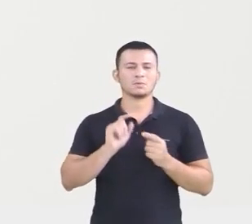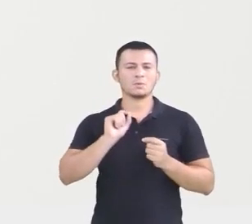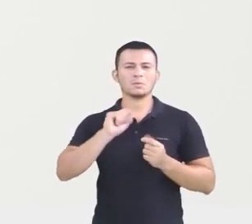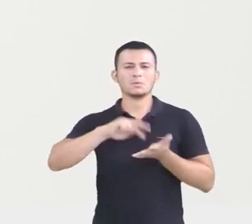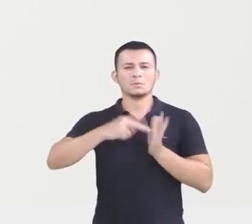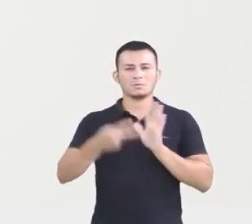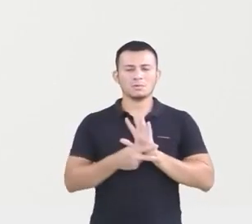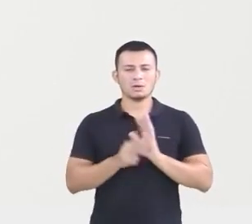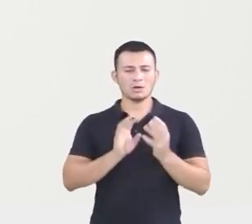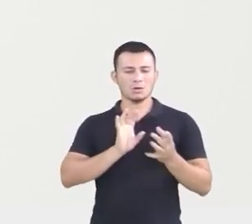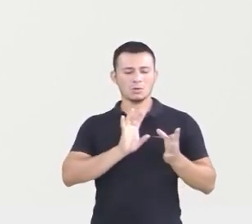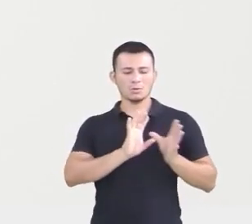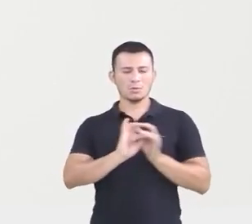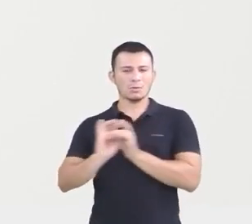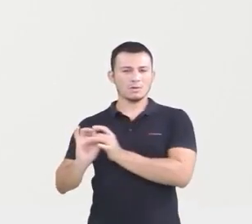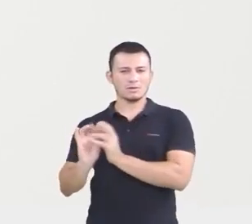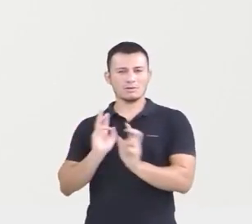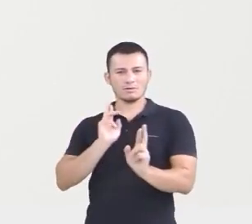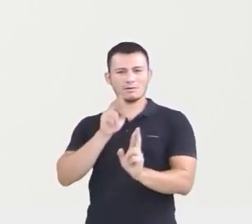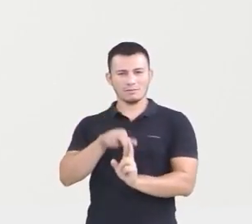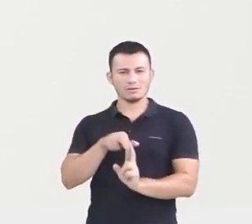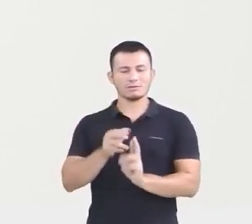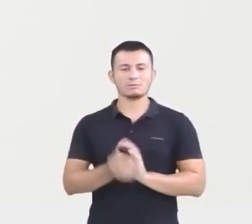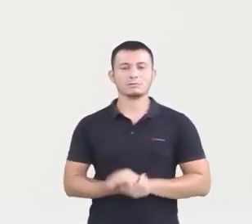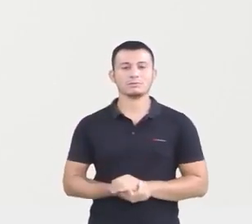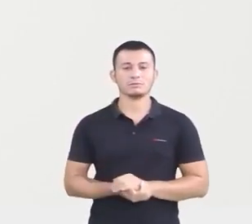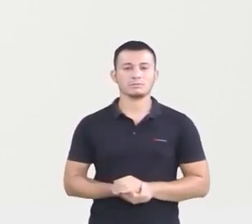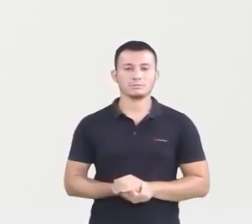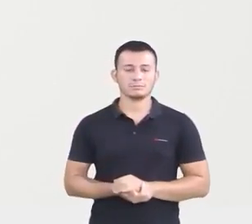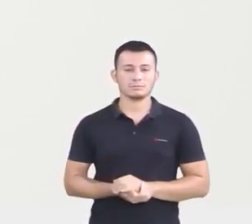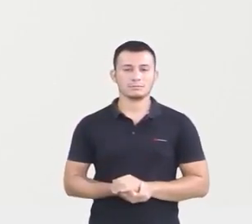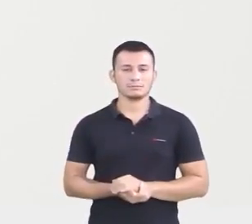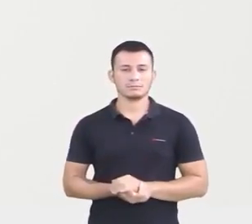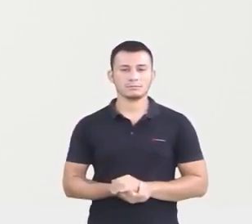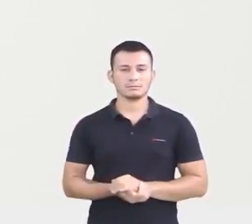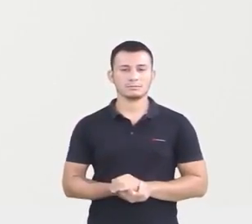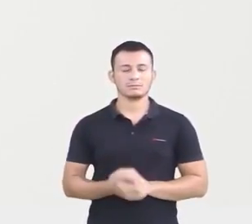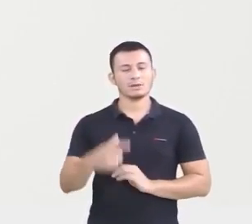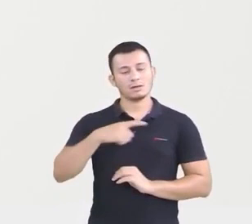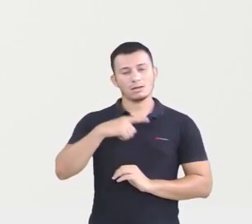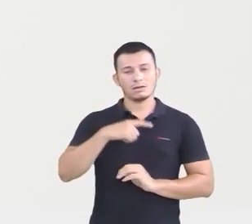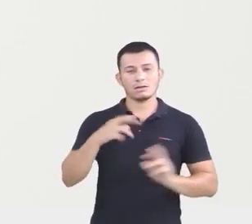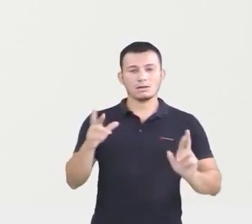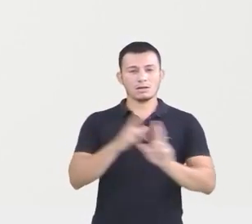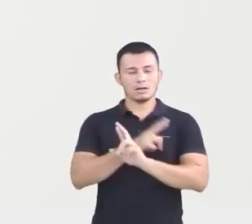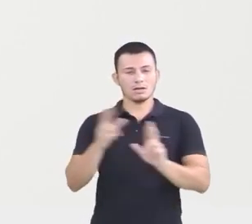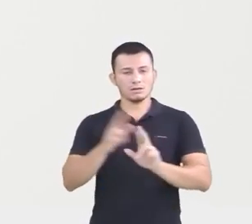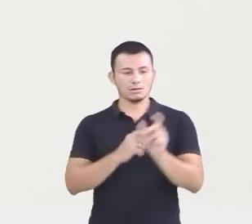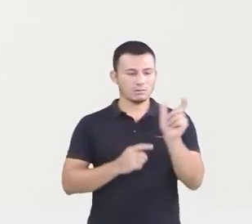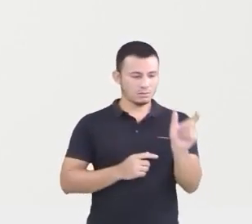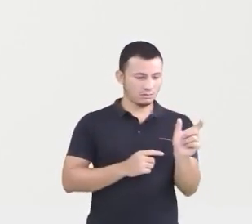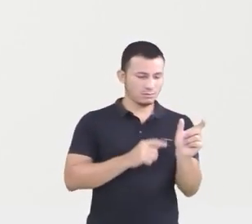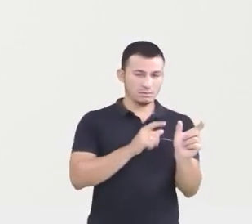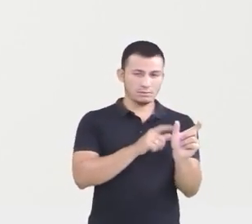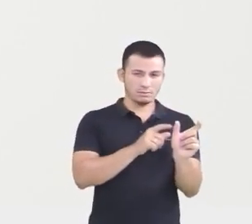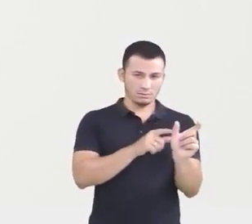referencial. A coesão referencial ela estabelece relações entre as palavras,